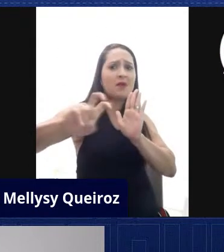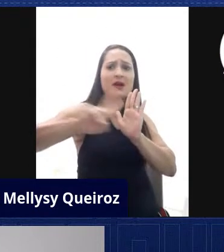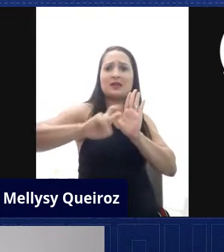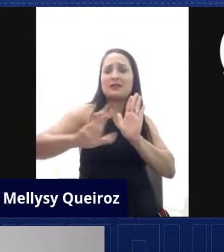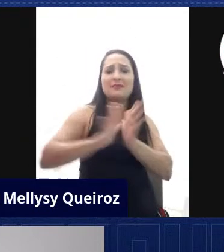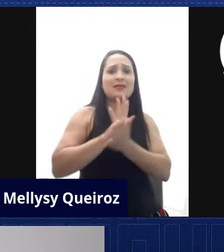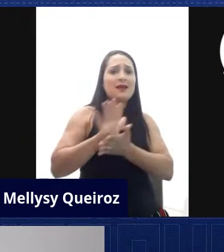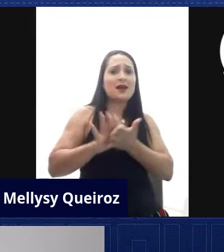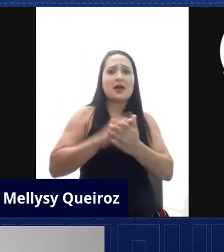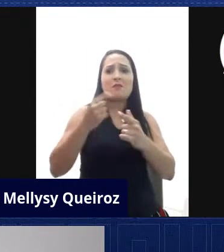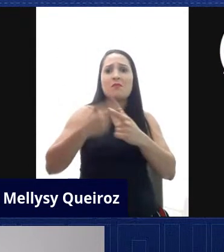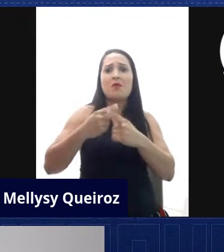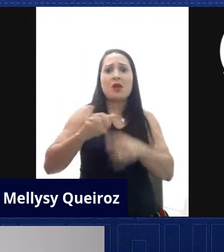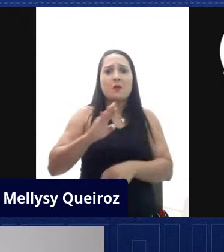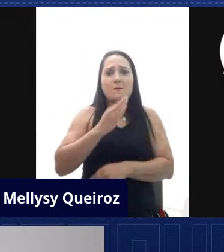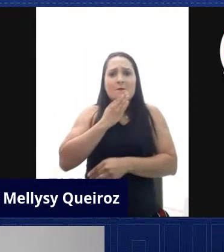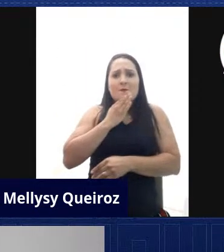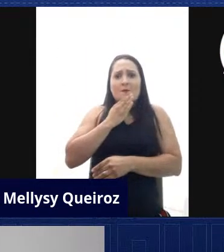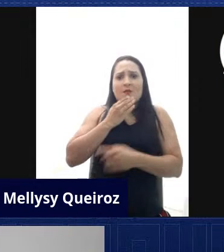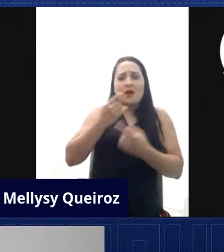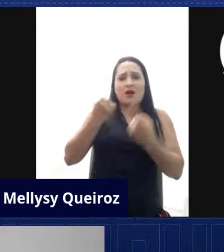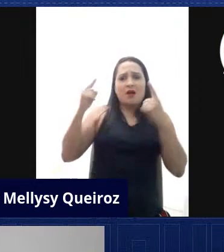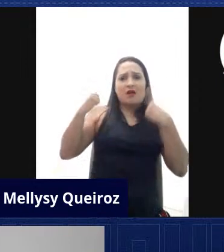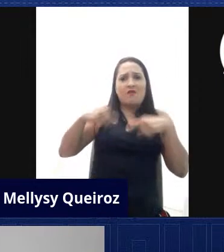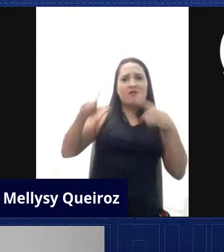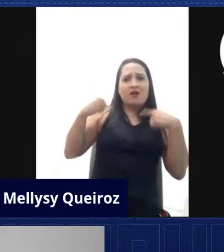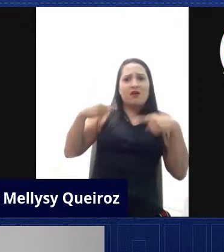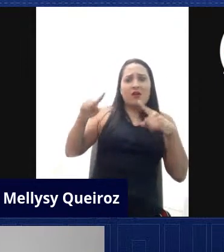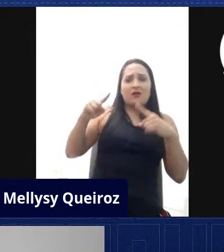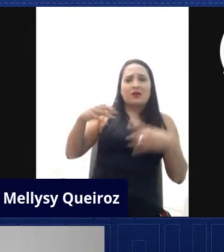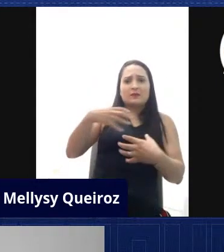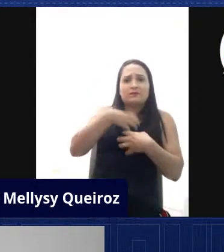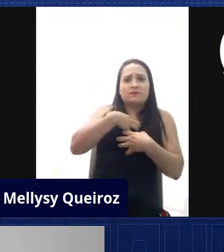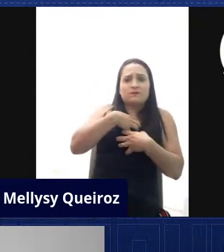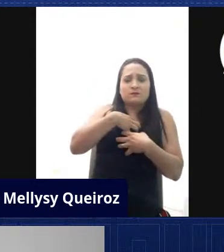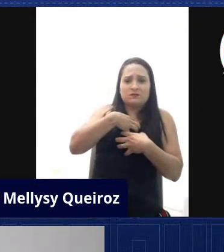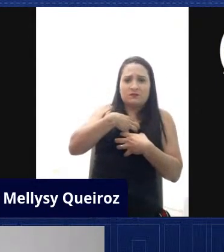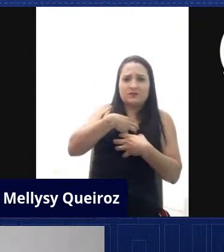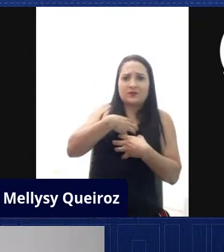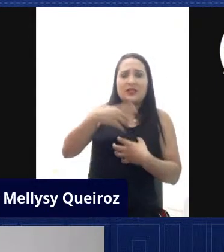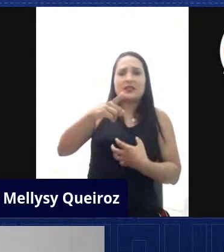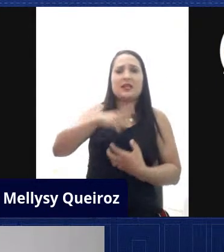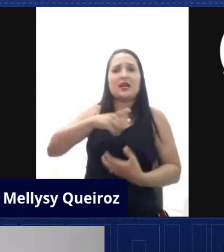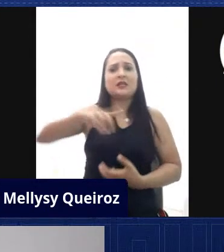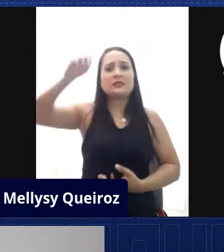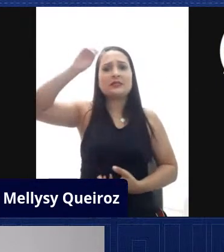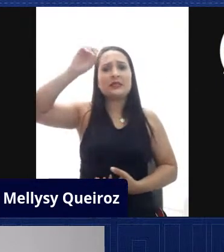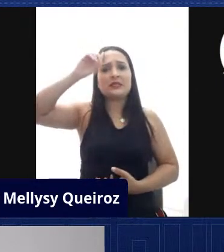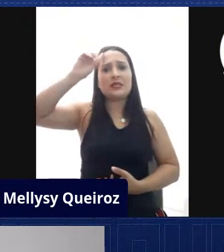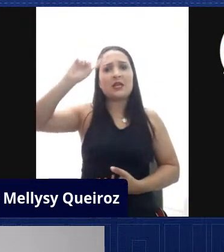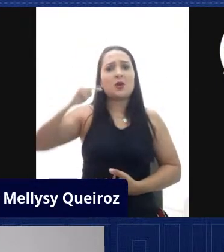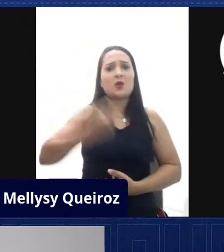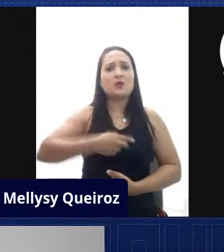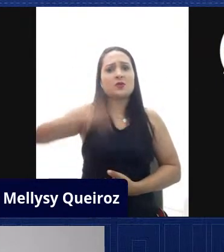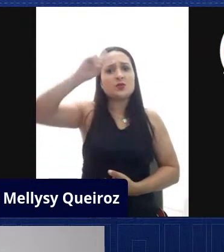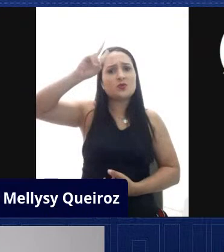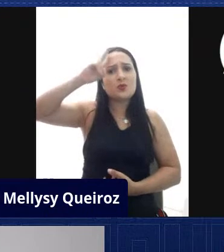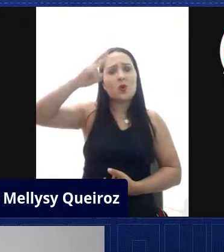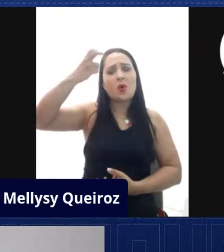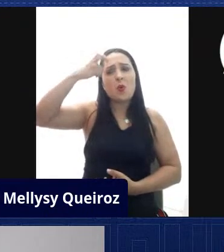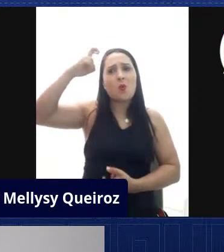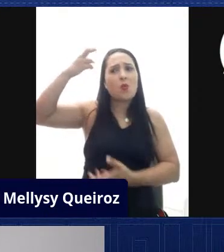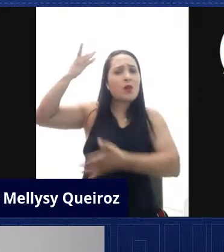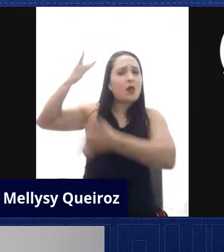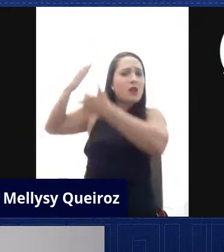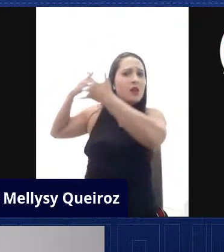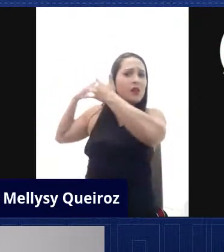pela violência, e essa violência está no nosso dia a dia, está na nossa história, está na nossa cultura, e a gente não